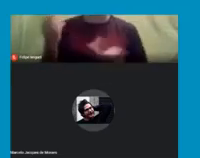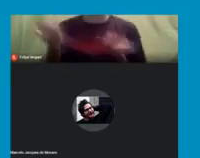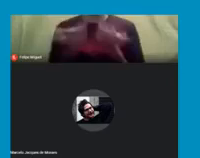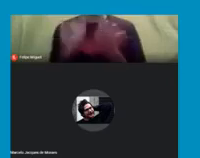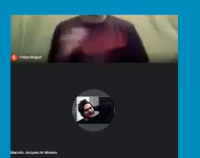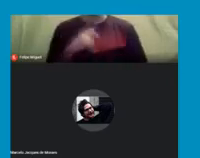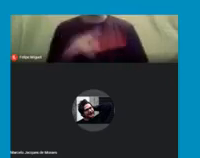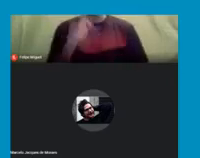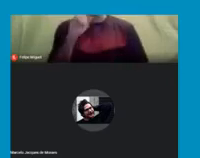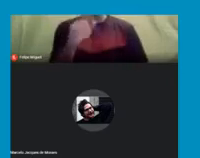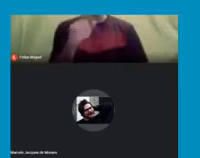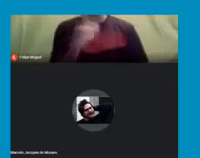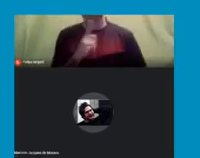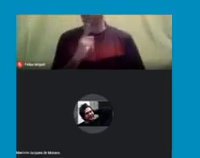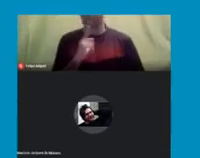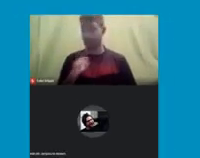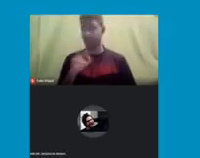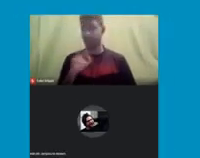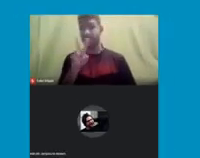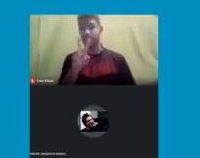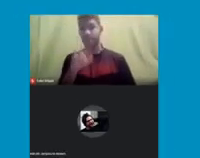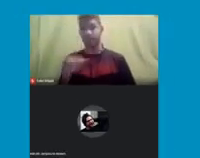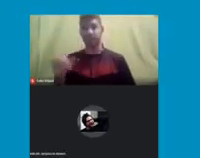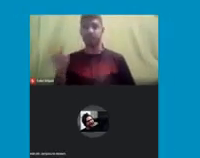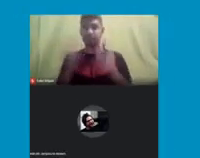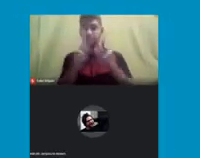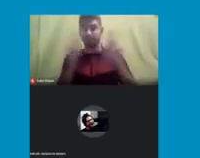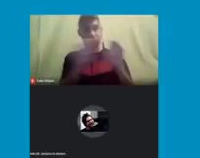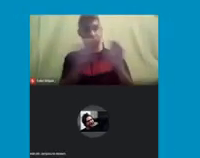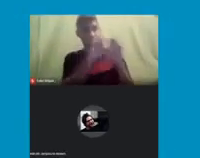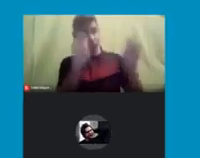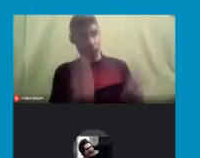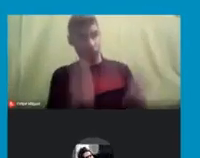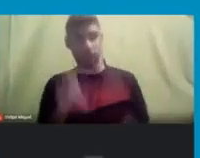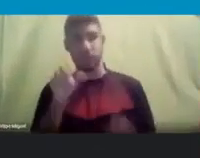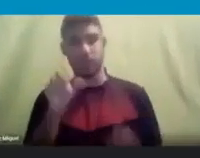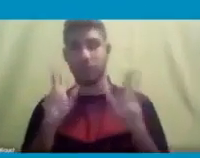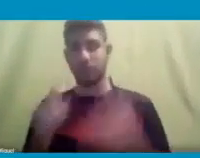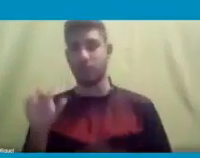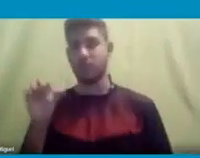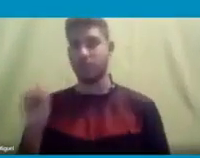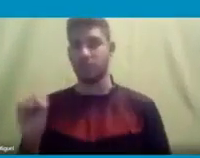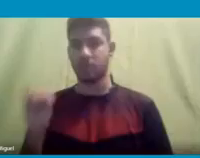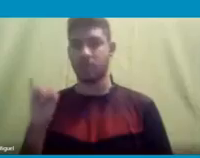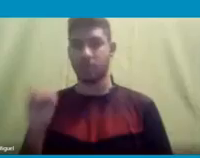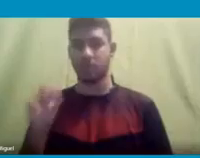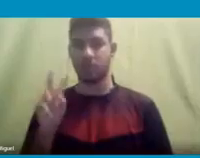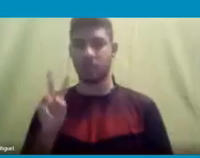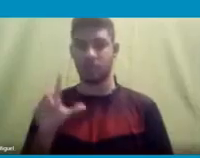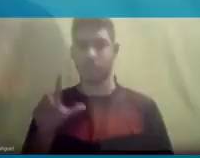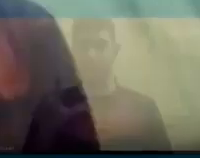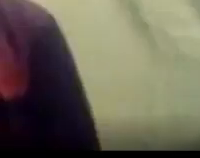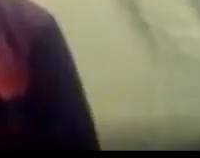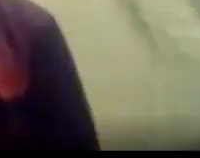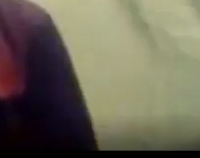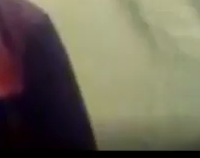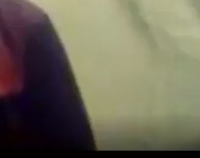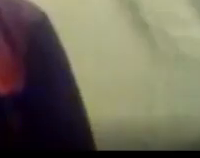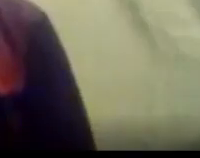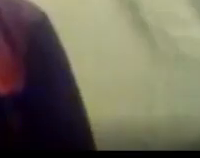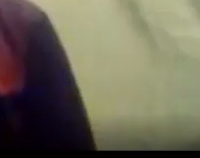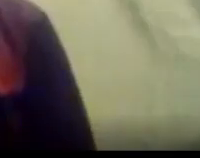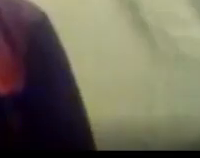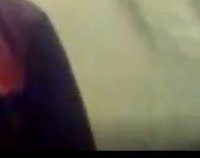quando você vai colocar a questão estrutural que o Silvio de Almeida colocou muito bem no Roda Viva, na